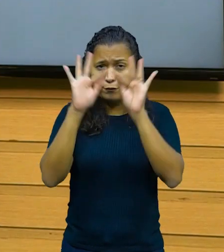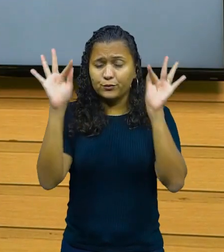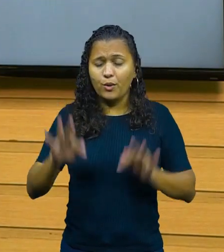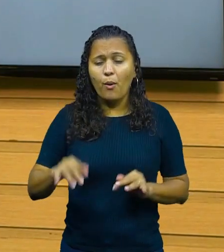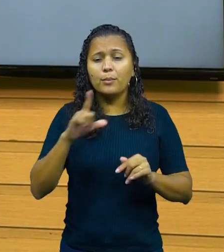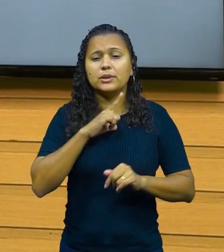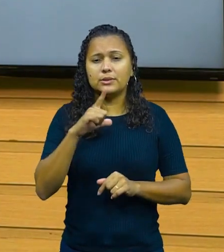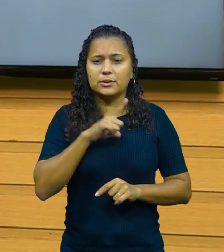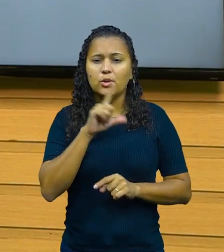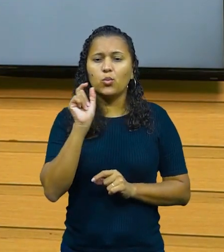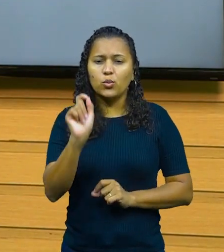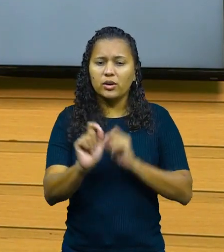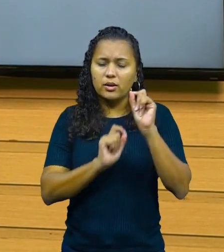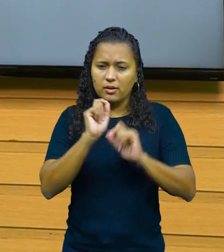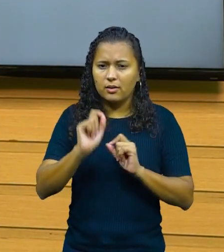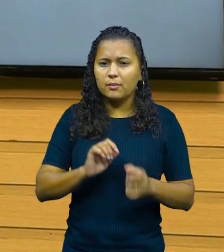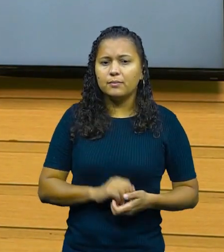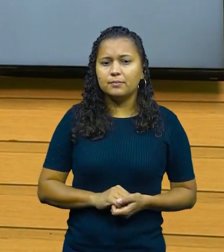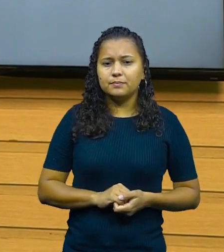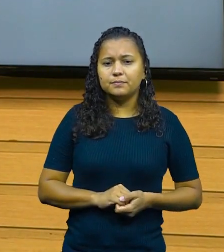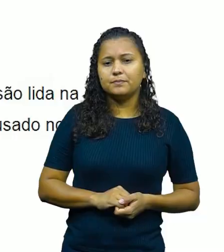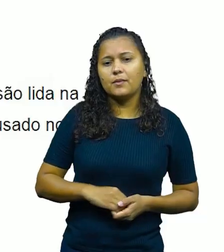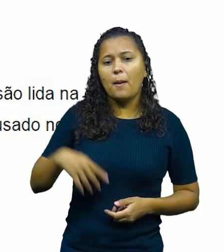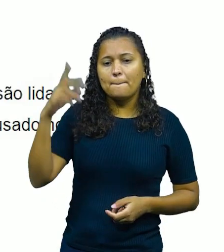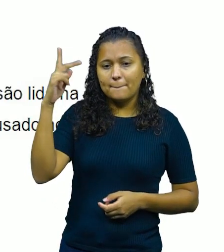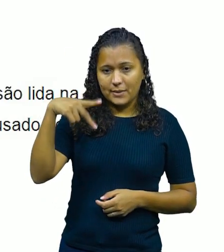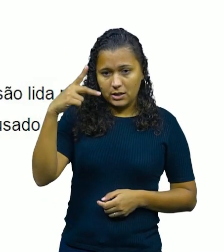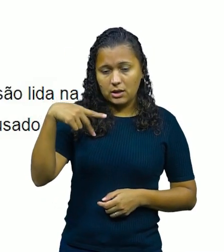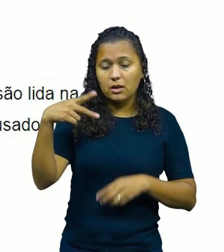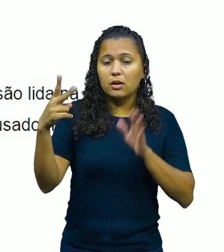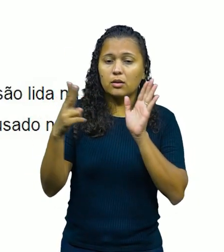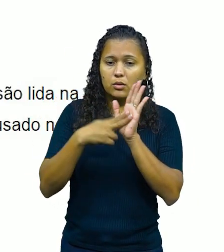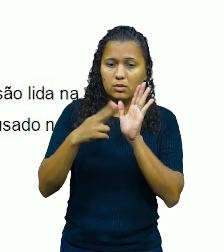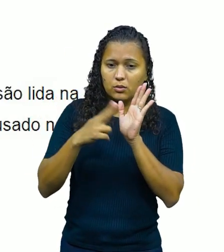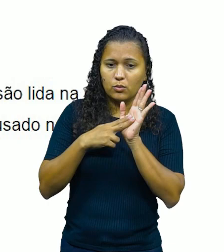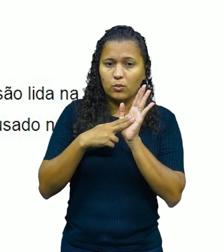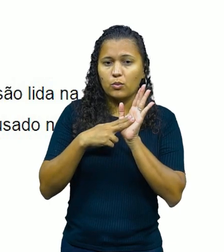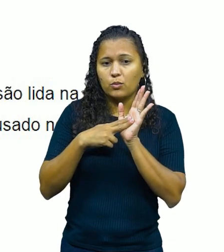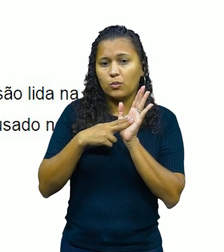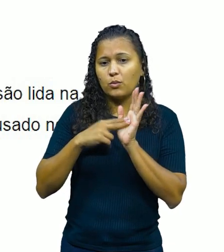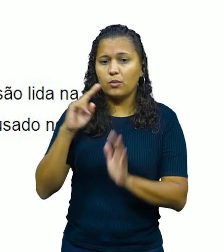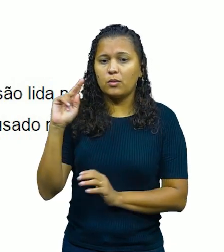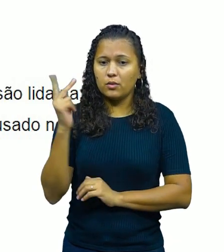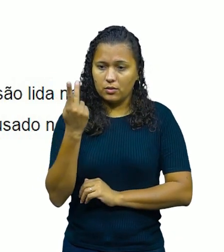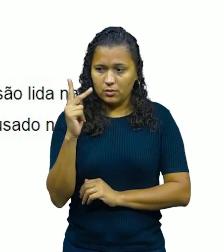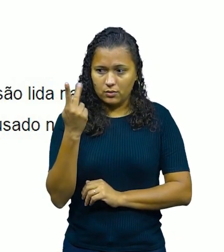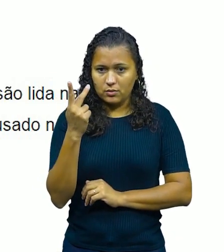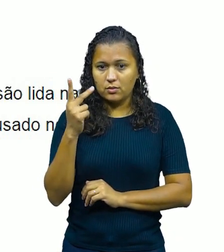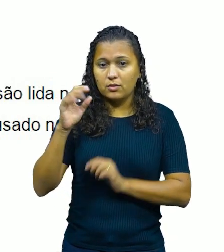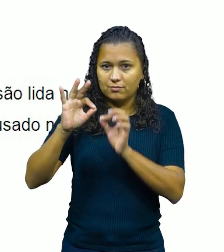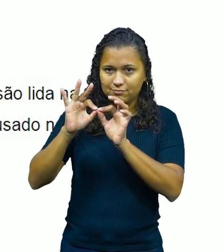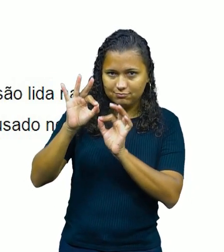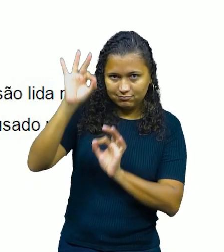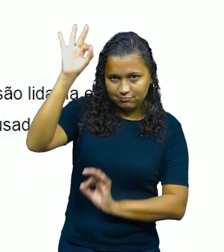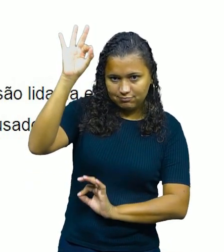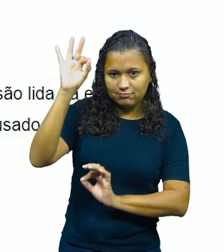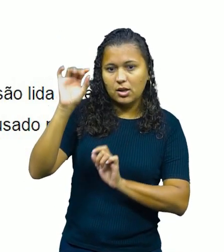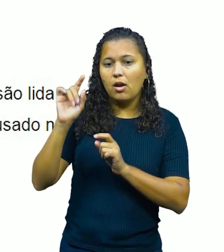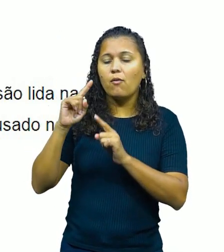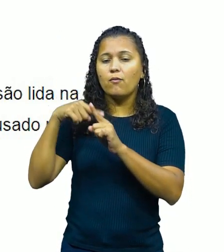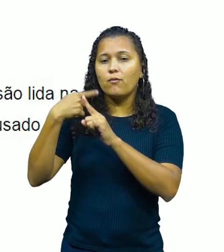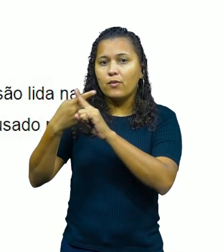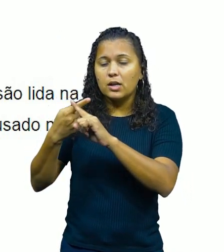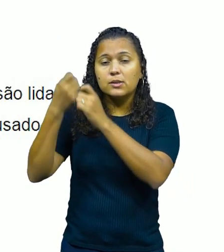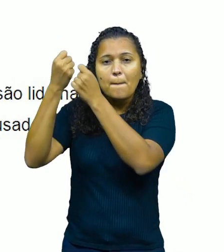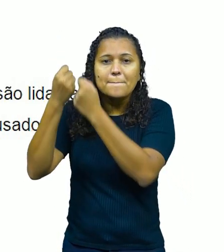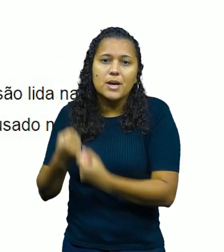quando a gente traz isso dali para a fórmula, então a gente tem o quê? A fórmula de P que vai ser igual à altura